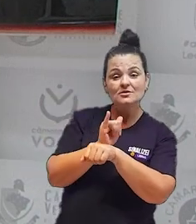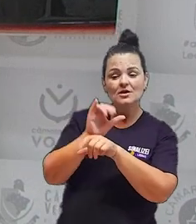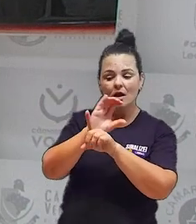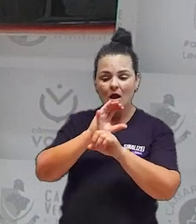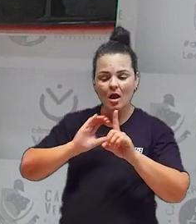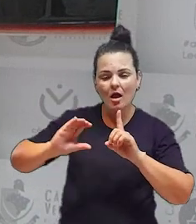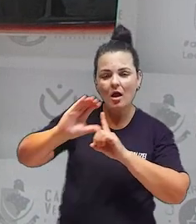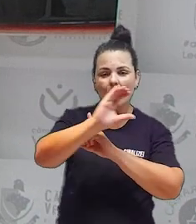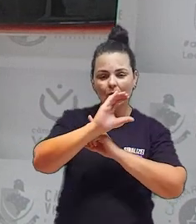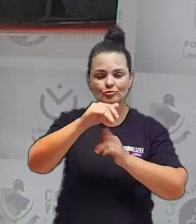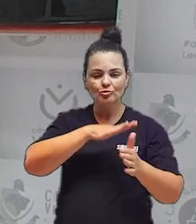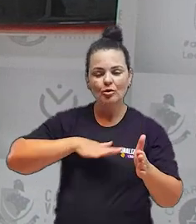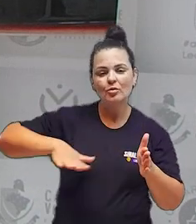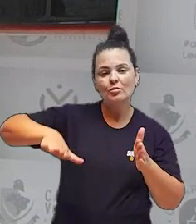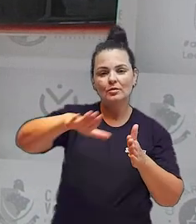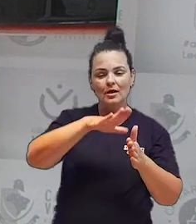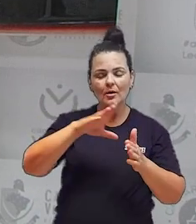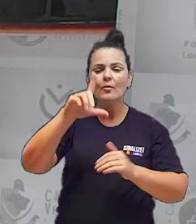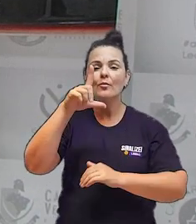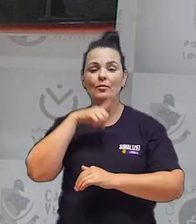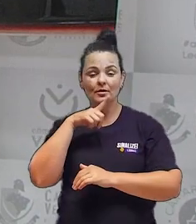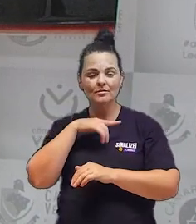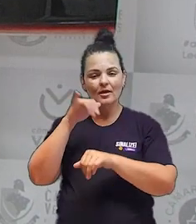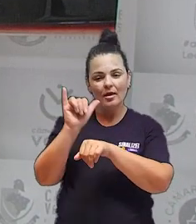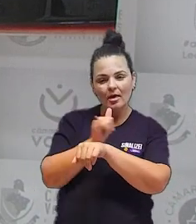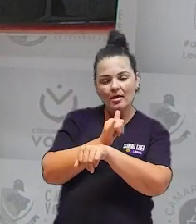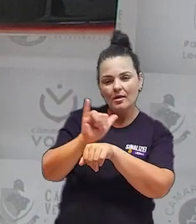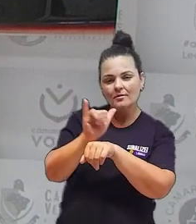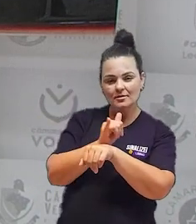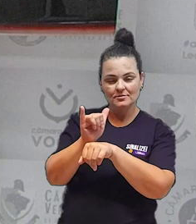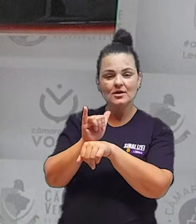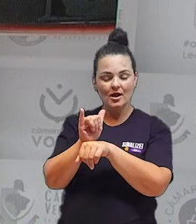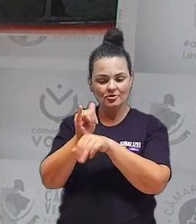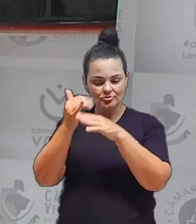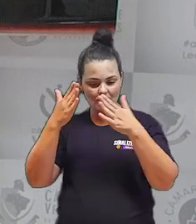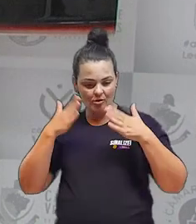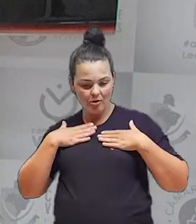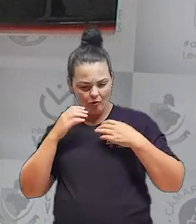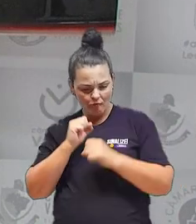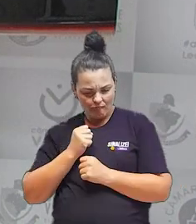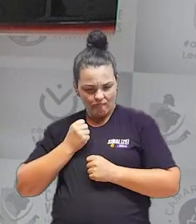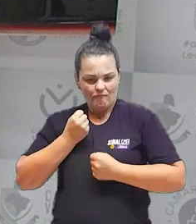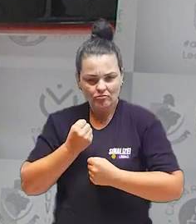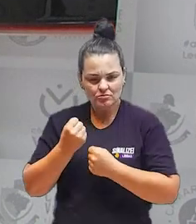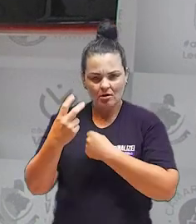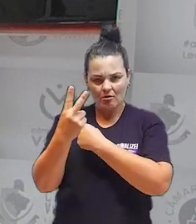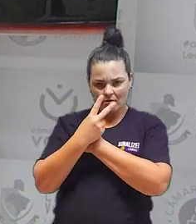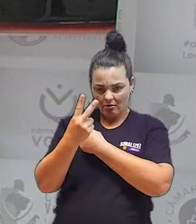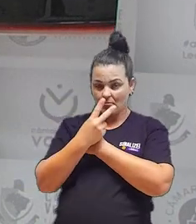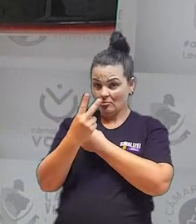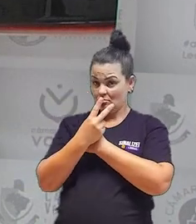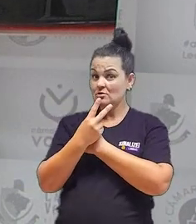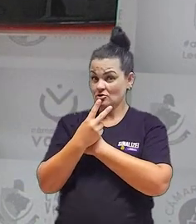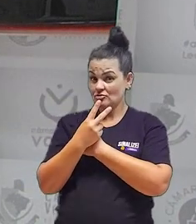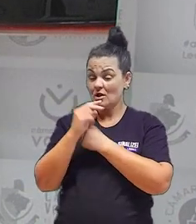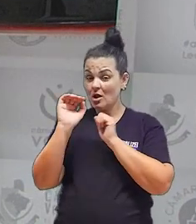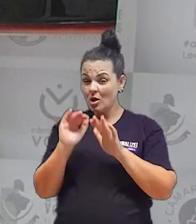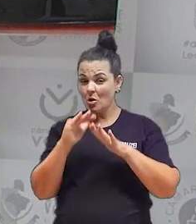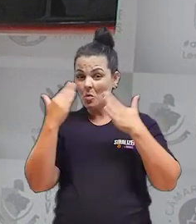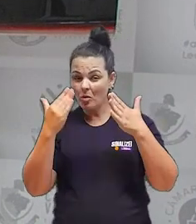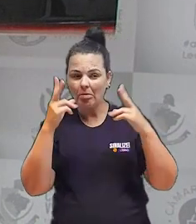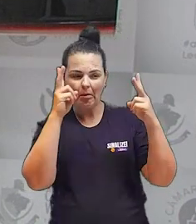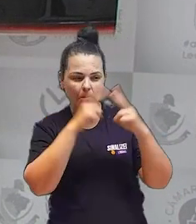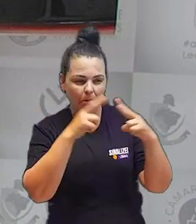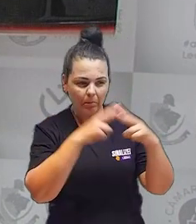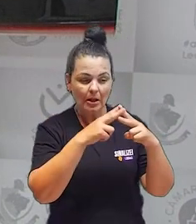local. O objetivo é fornecer ferramentas tanto físicas quanto psicológicas para que possam se proteger e agir